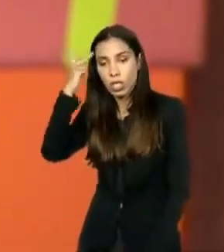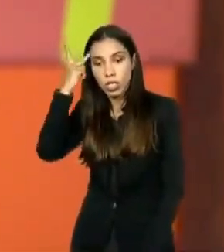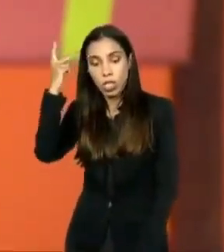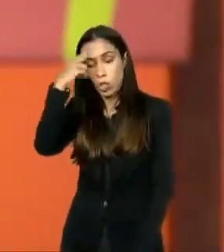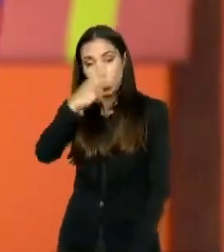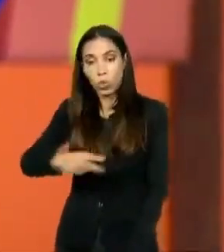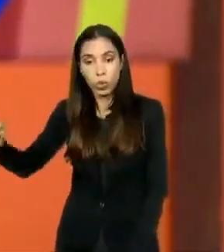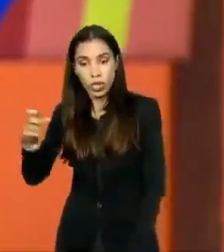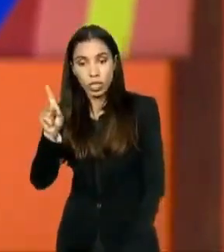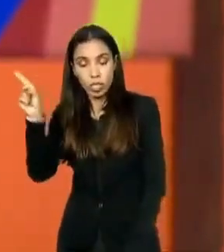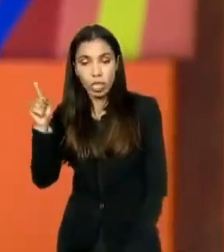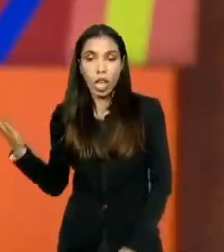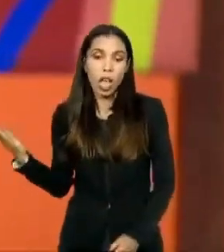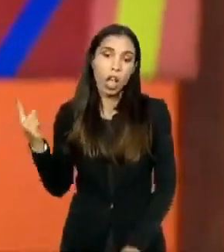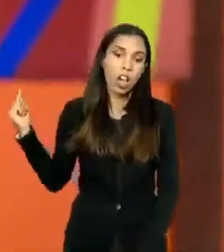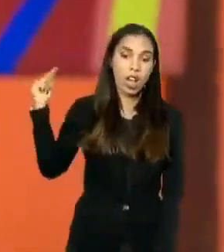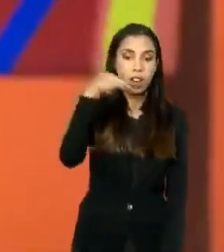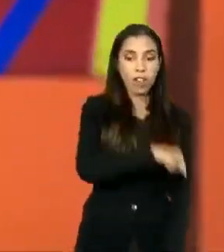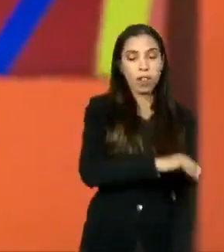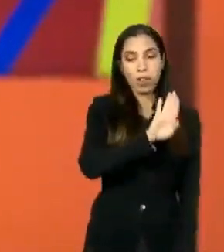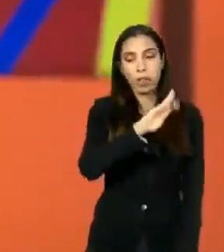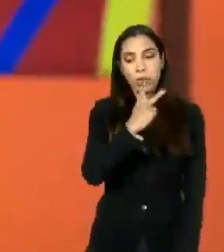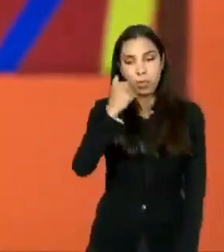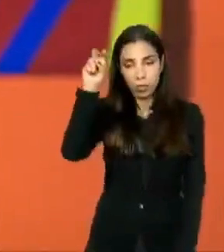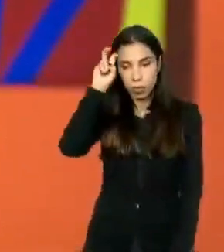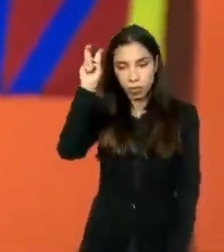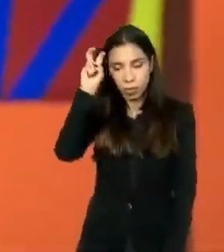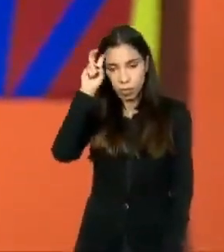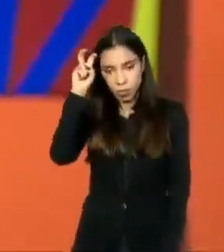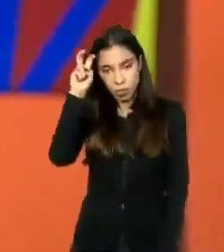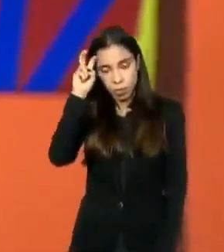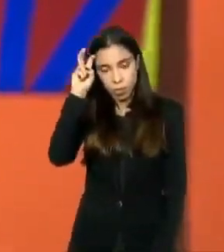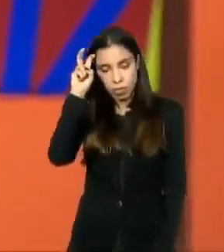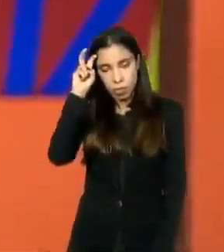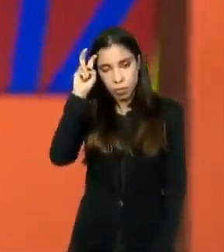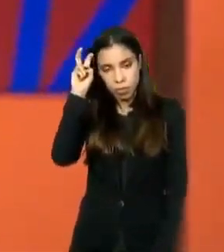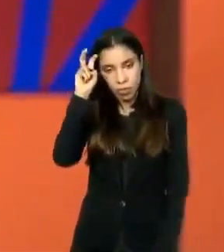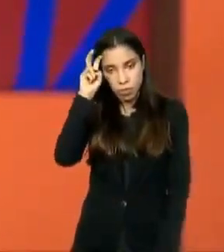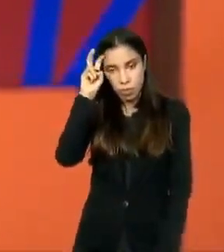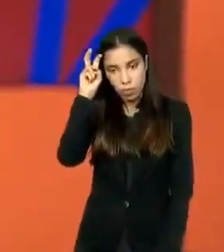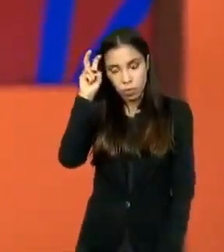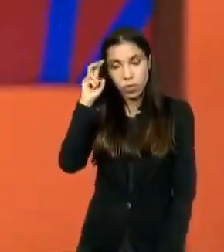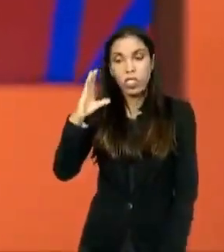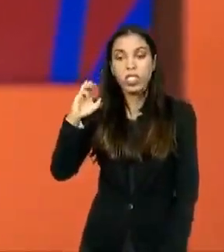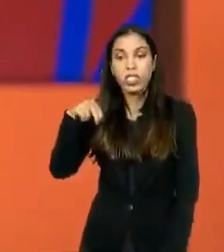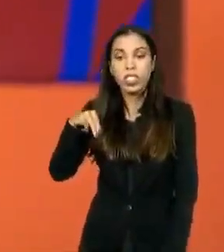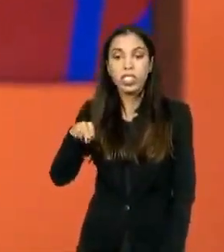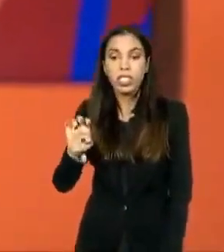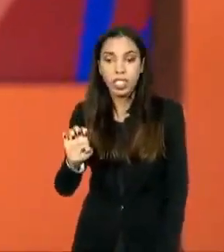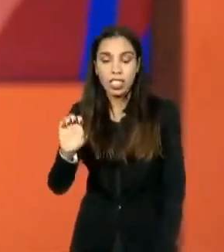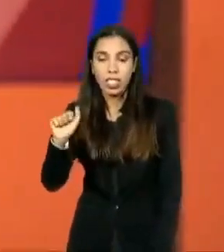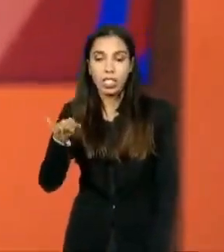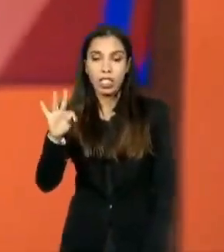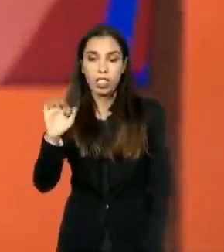em São Paulo. Estou indo para Belo Horizonte agora, quinta-feira, Belo Horizonte. Quinta-feira no Cine Santa Teresa, às